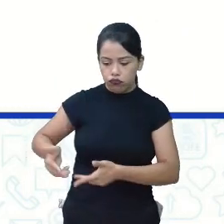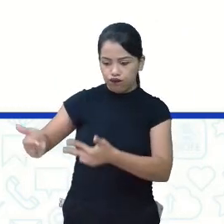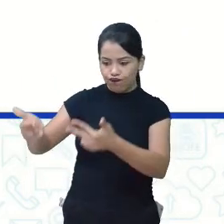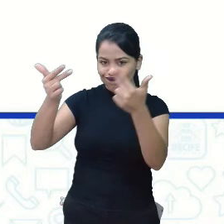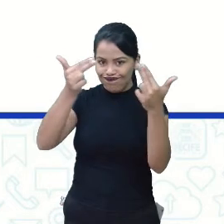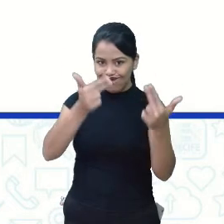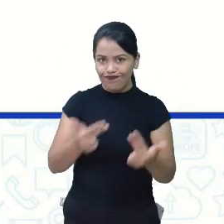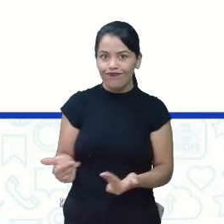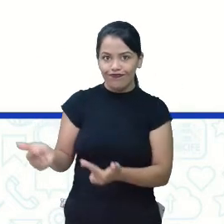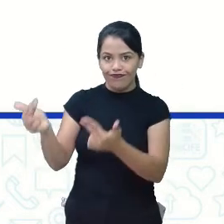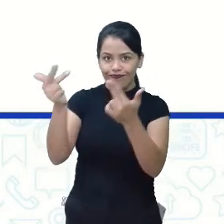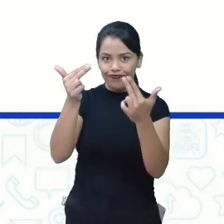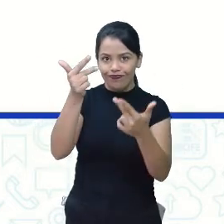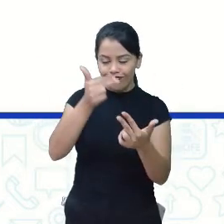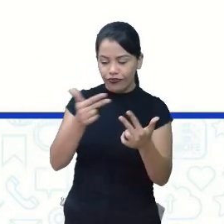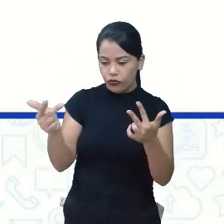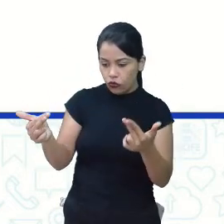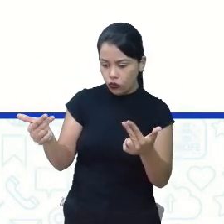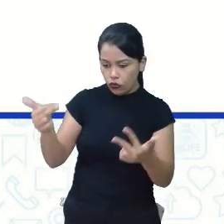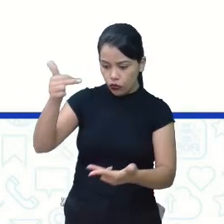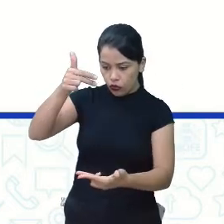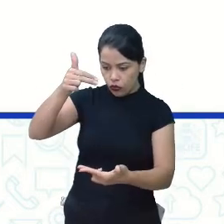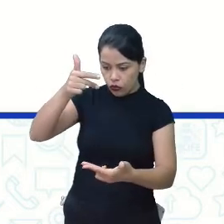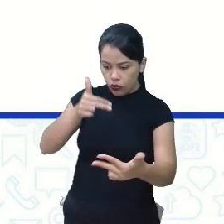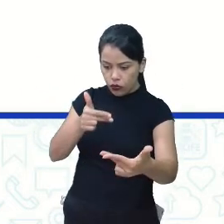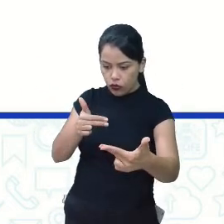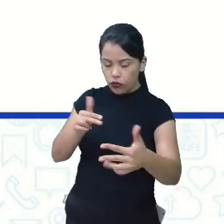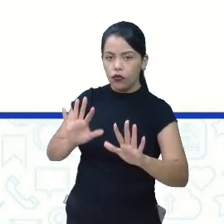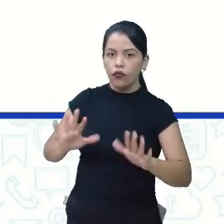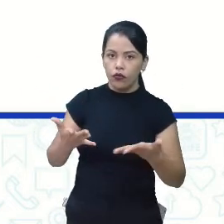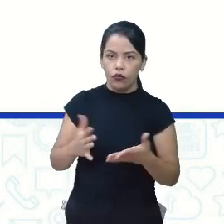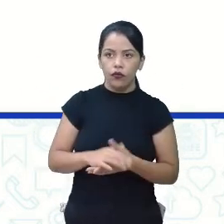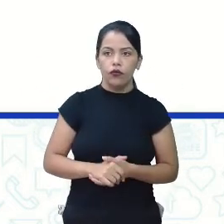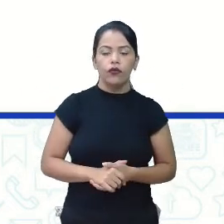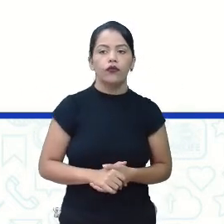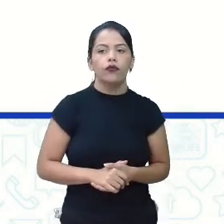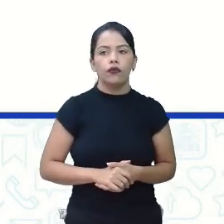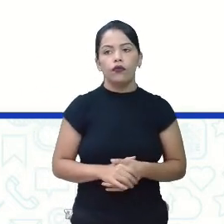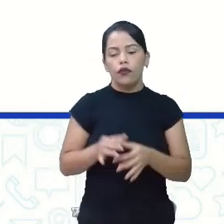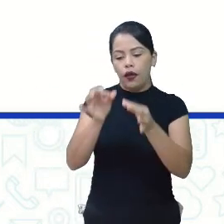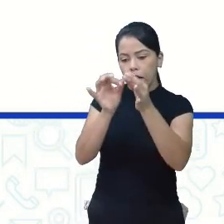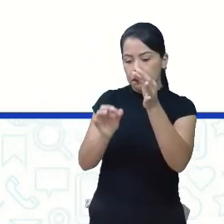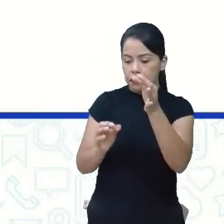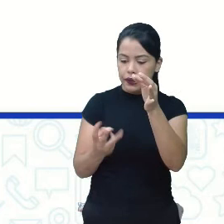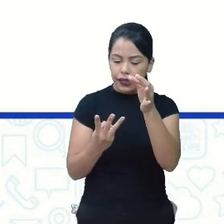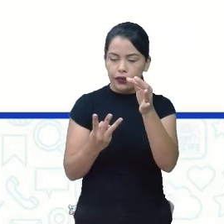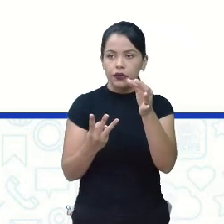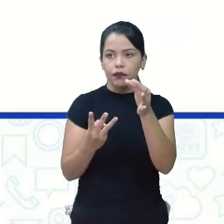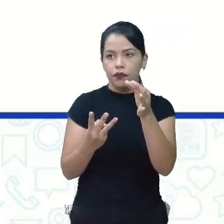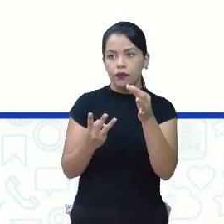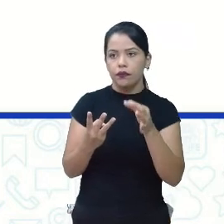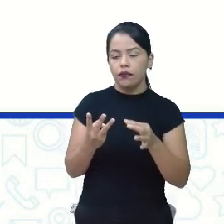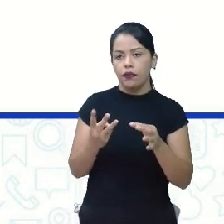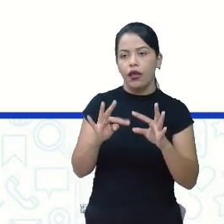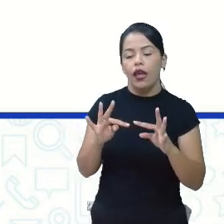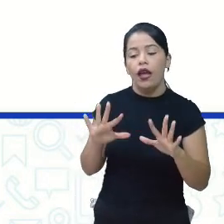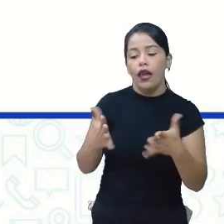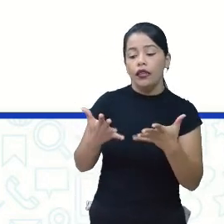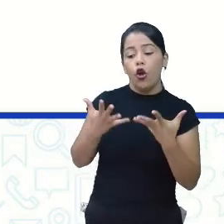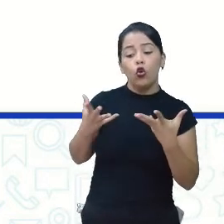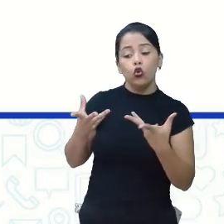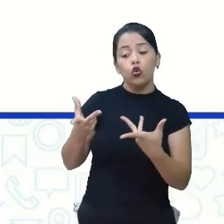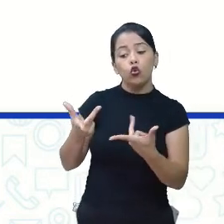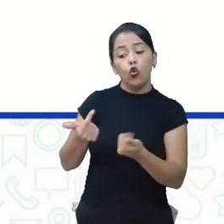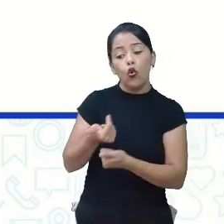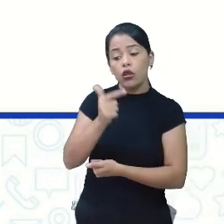comprimento, a altura sendo medida aqui na minha régua fictícia, mediu 3. Então, todas as